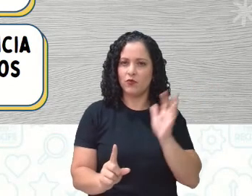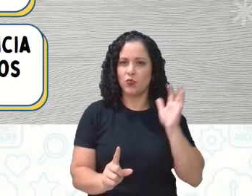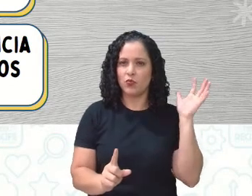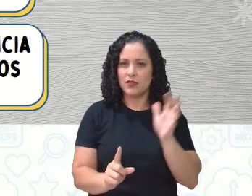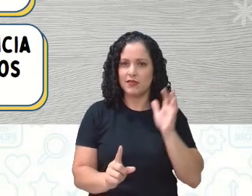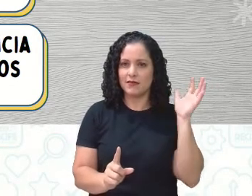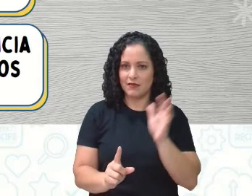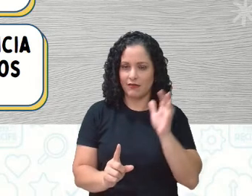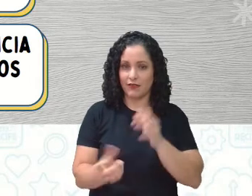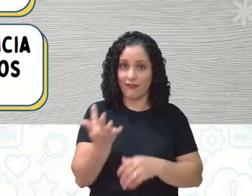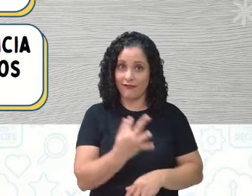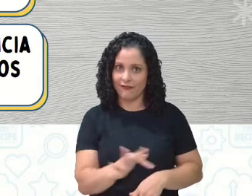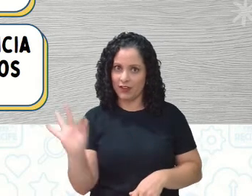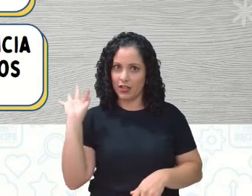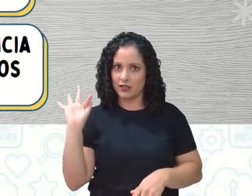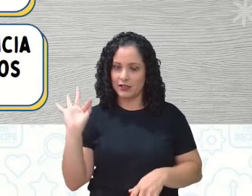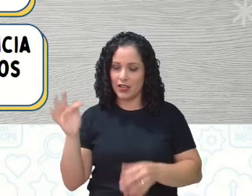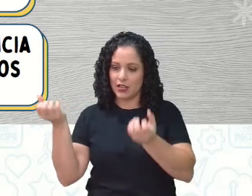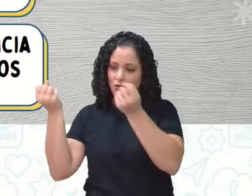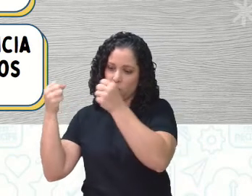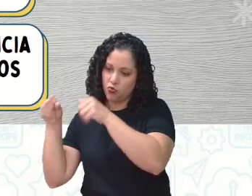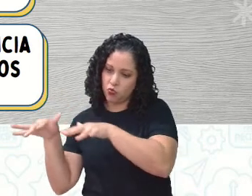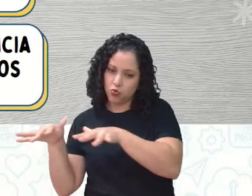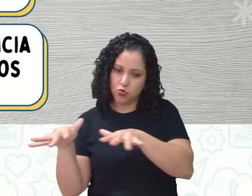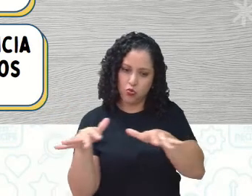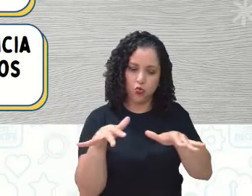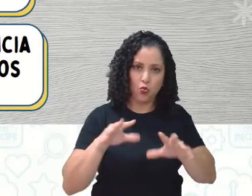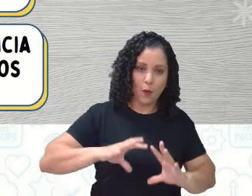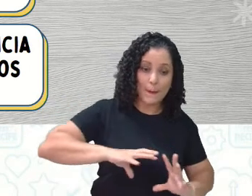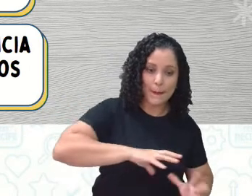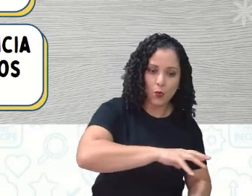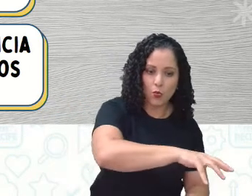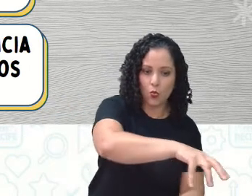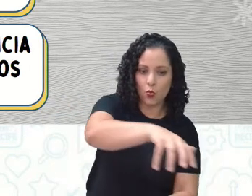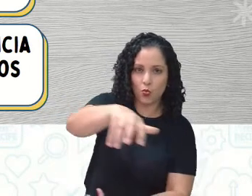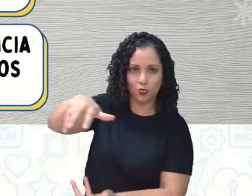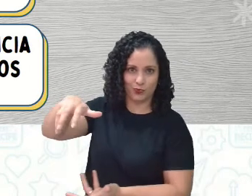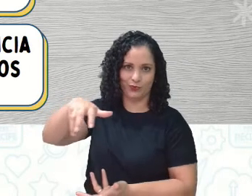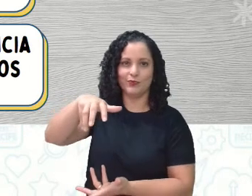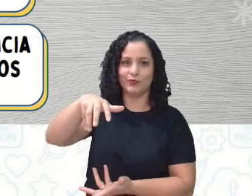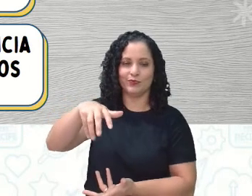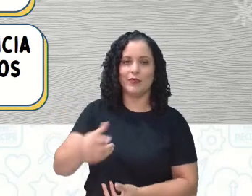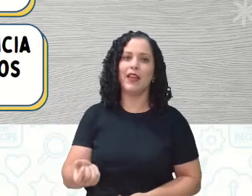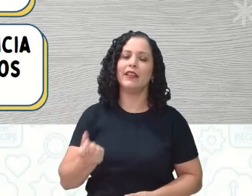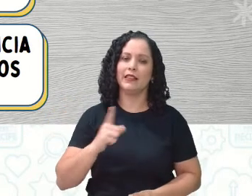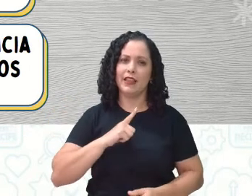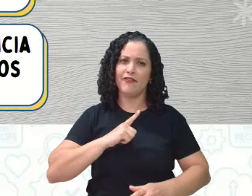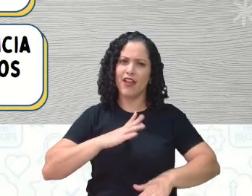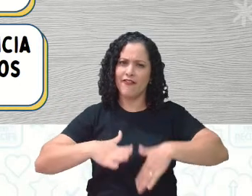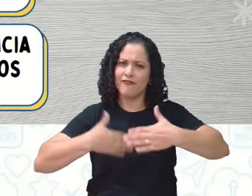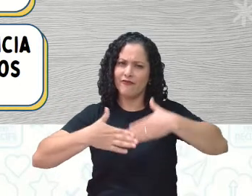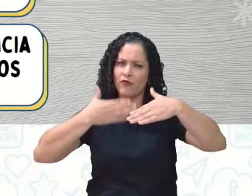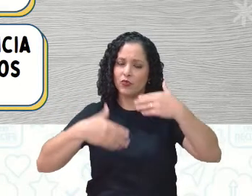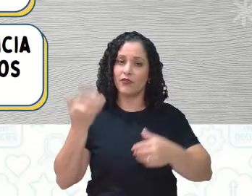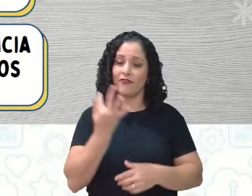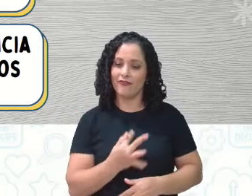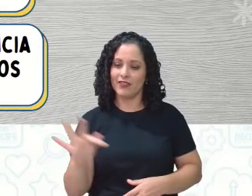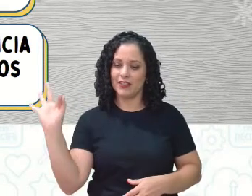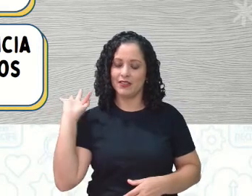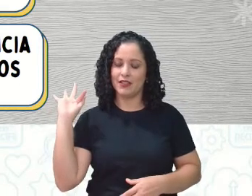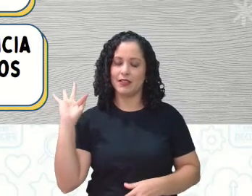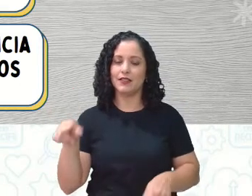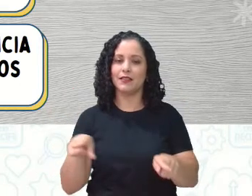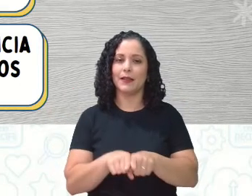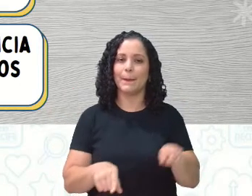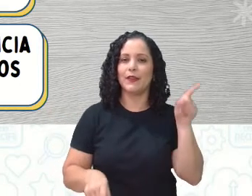na França e difundiu-se pelo mundo. Então, olha aí, a Revolução Francesa e a independência dos Estados Unidos, que